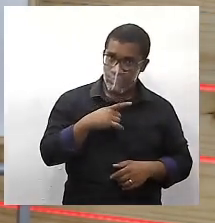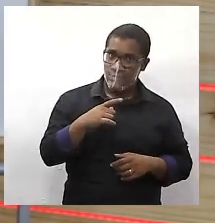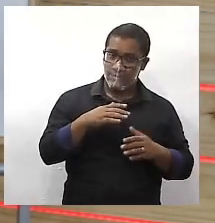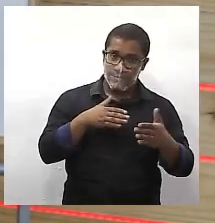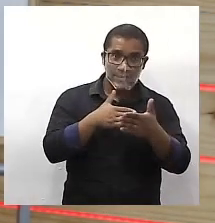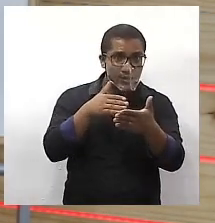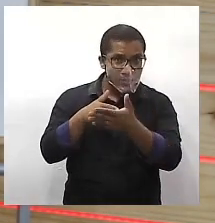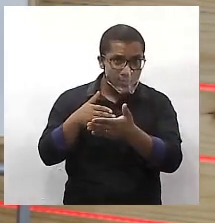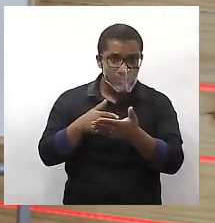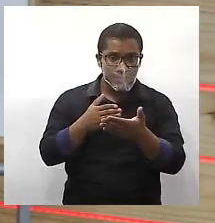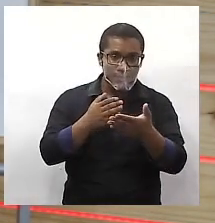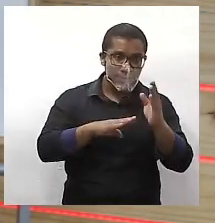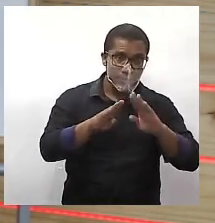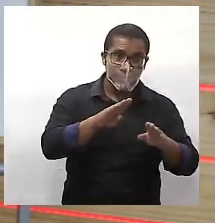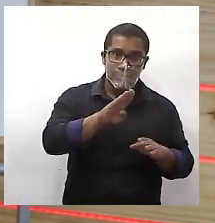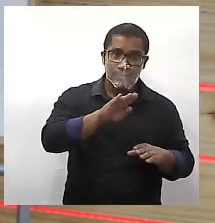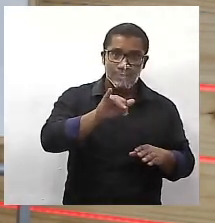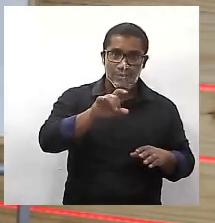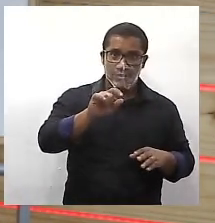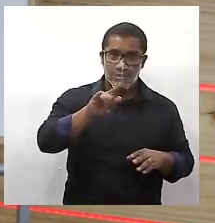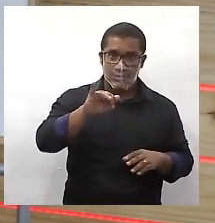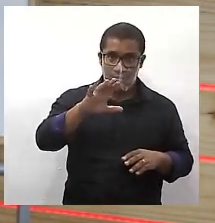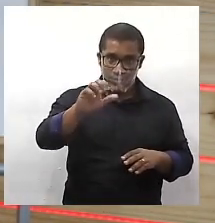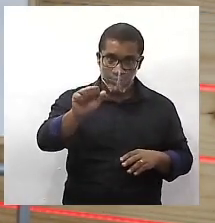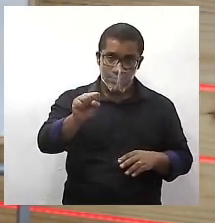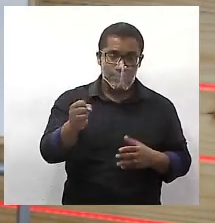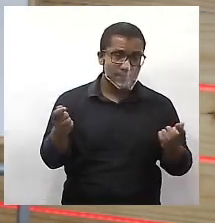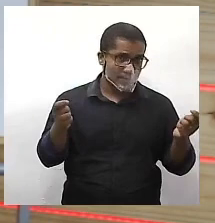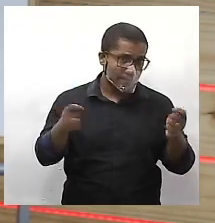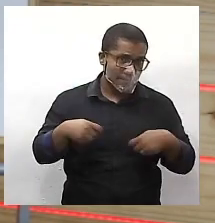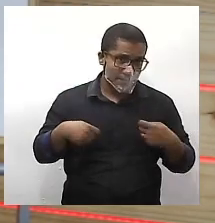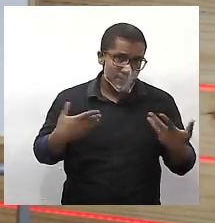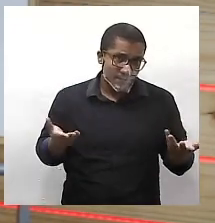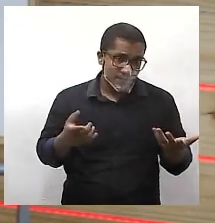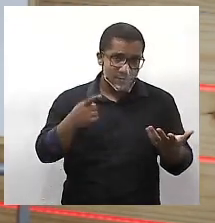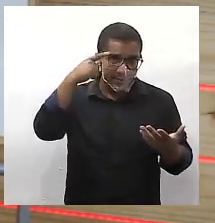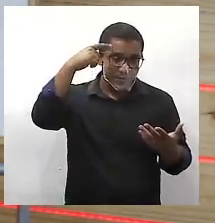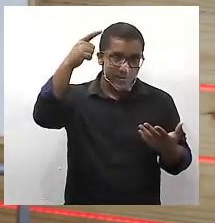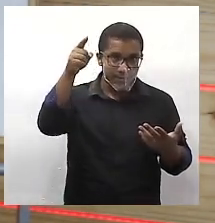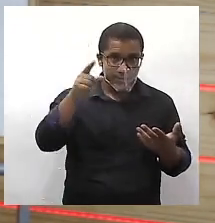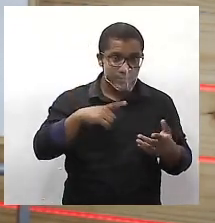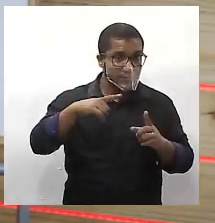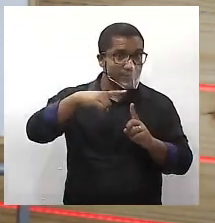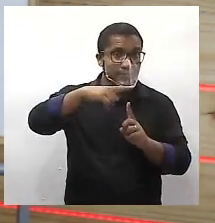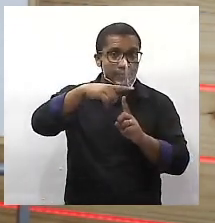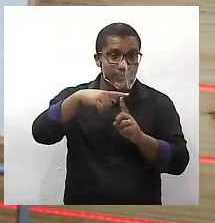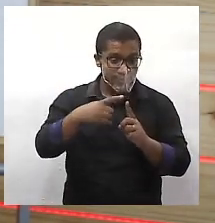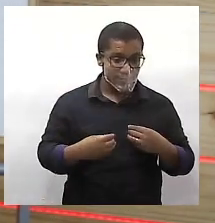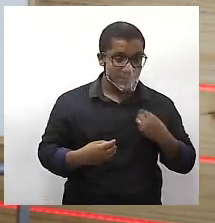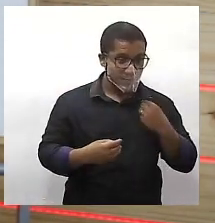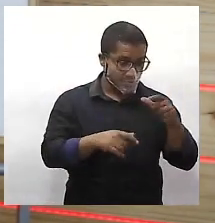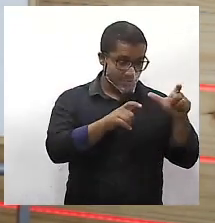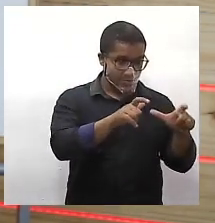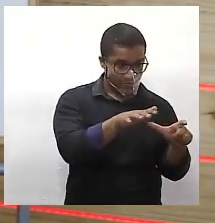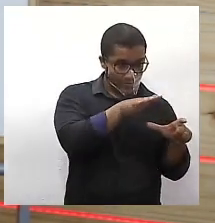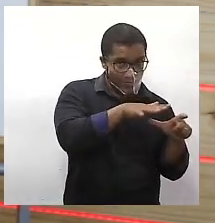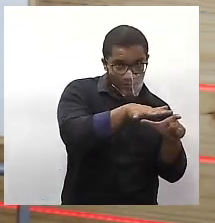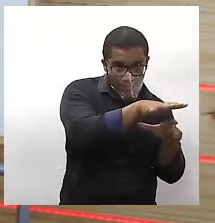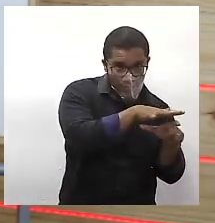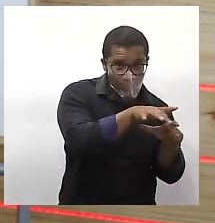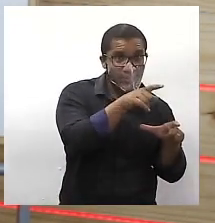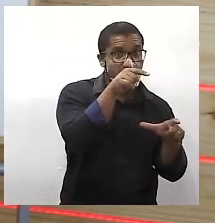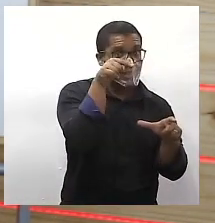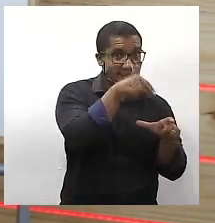barreiras biológicas. Lembrem que, por exemplo, eu posso ter um determinado tipo de ser vivo numa área